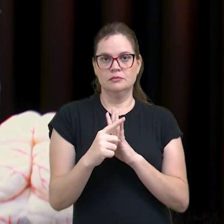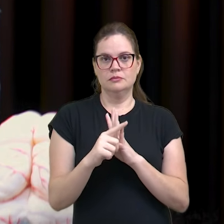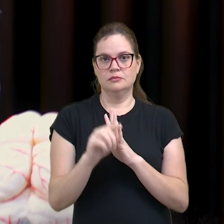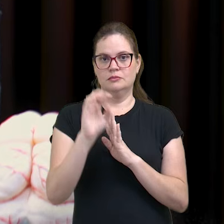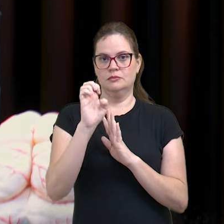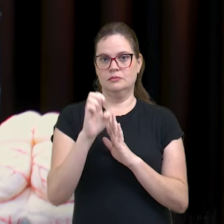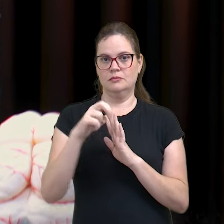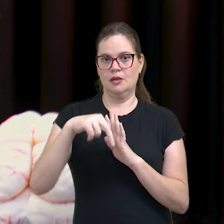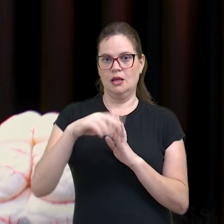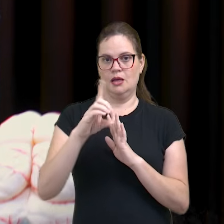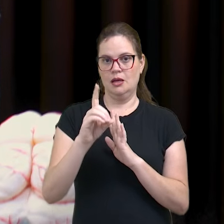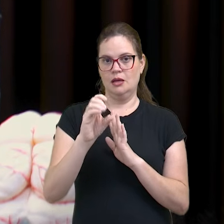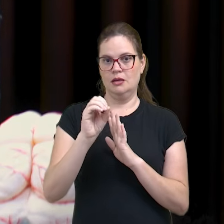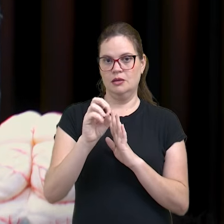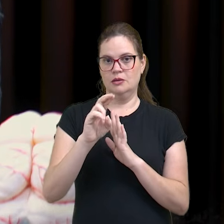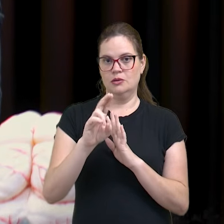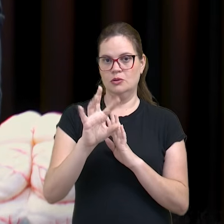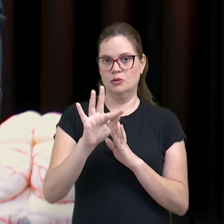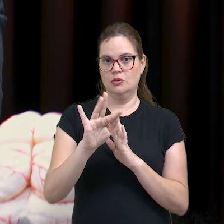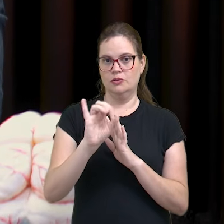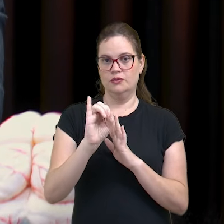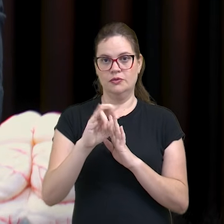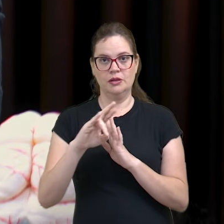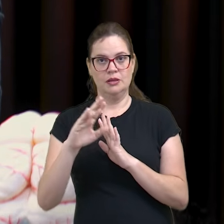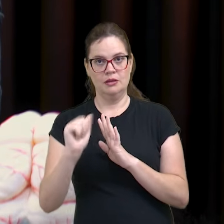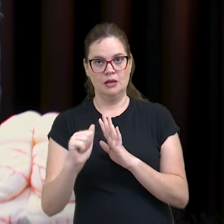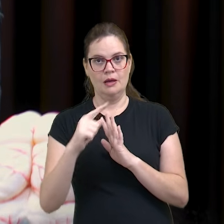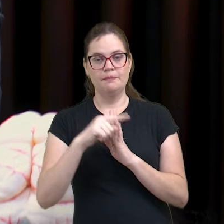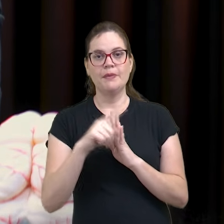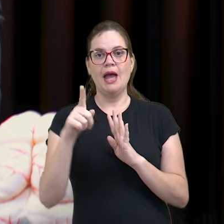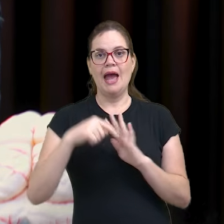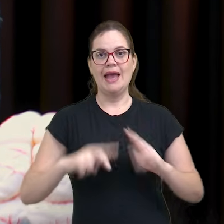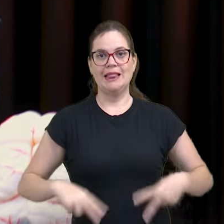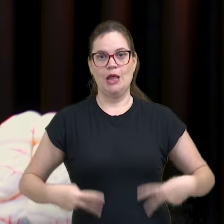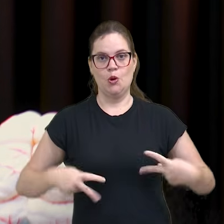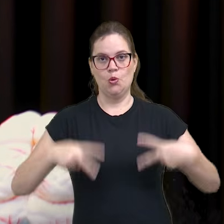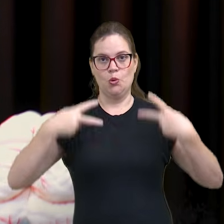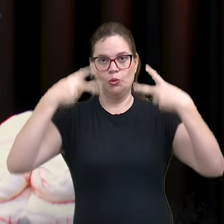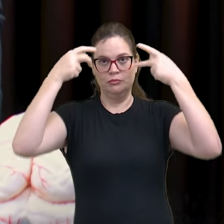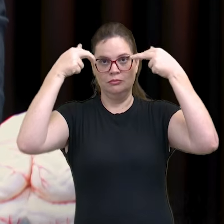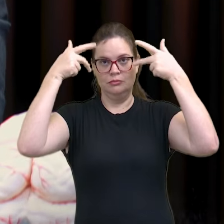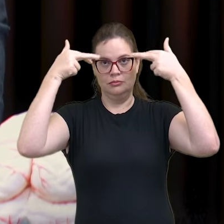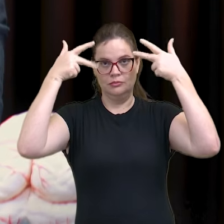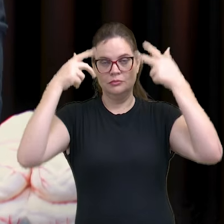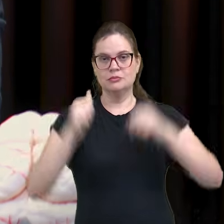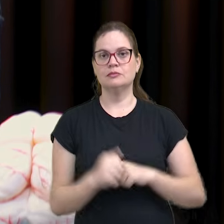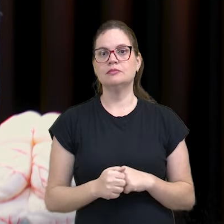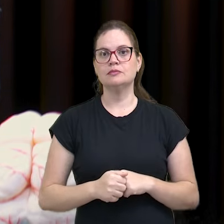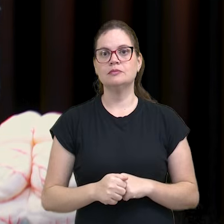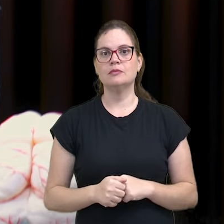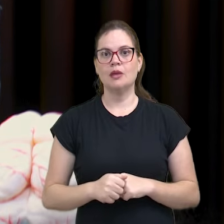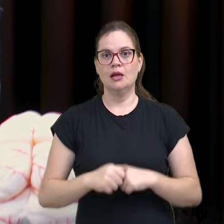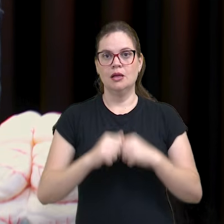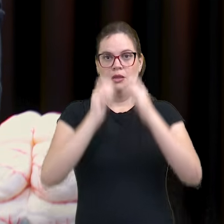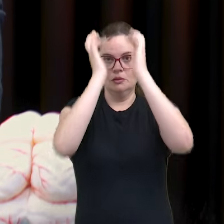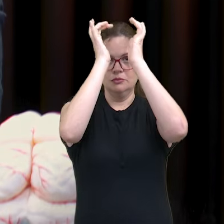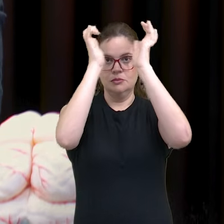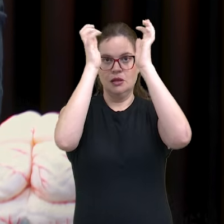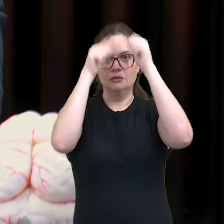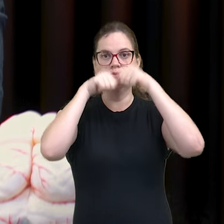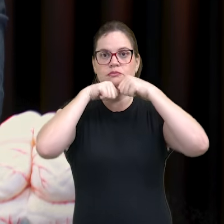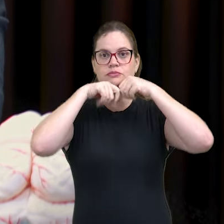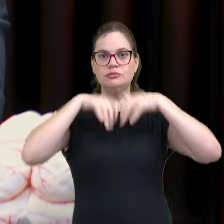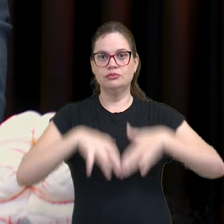especificamente na endorfina. Né? A endorfina é um neurotransmissor produzido pelo sistema nervoso central